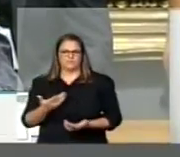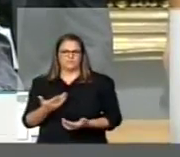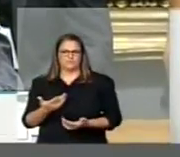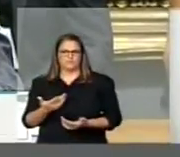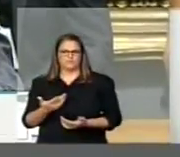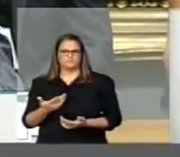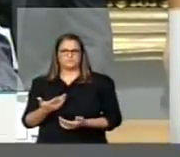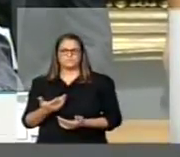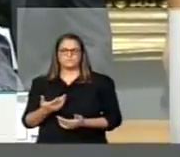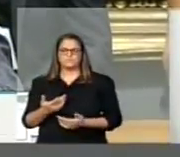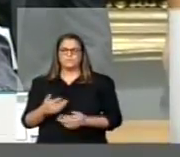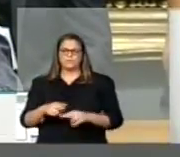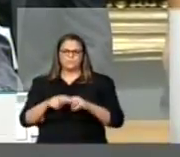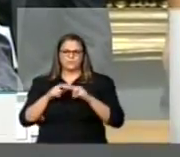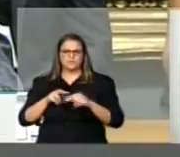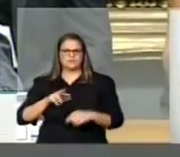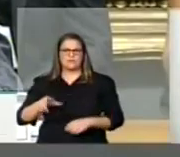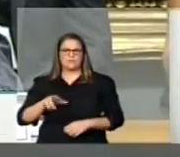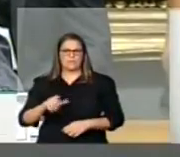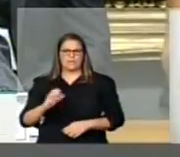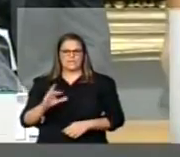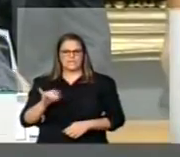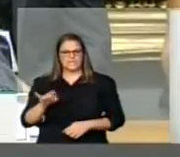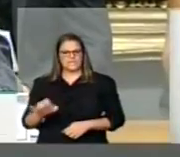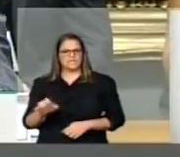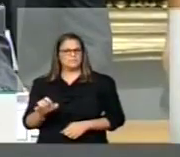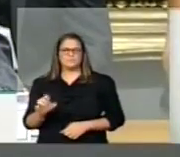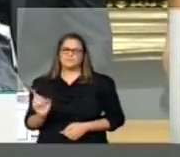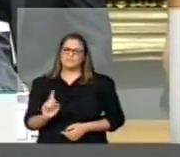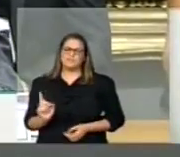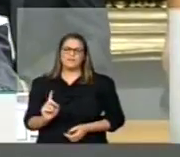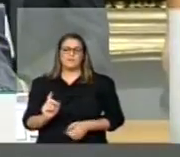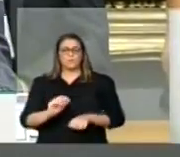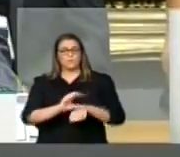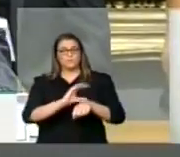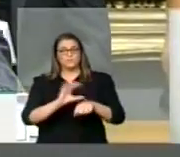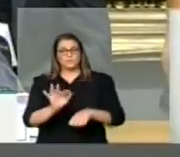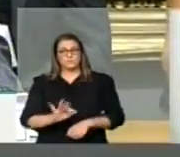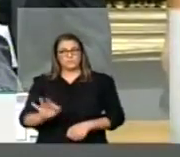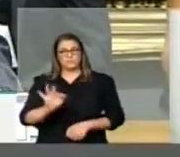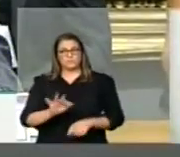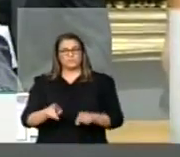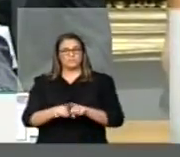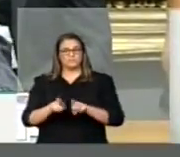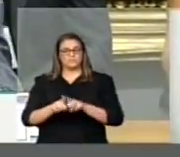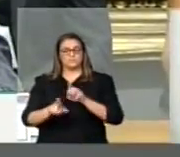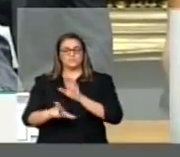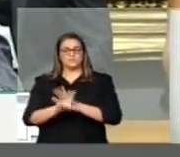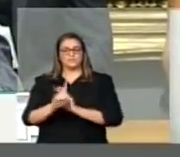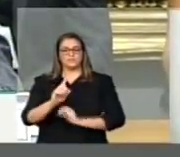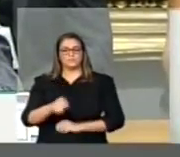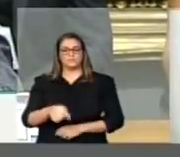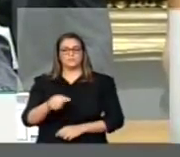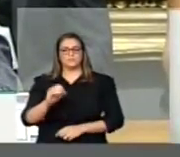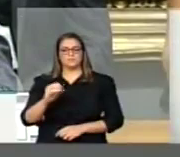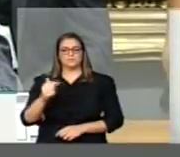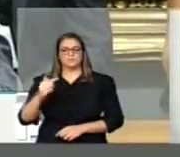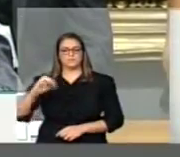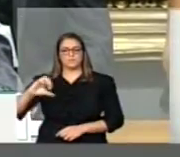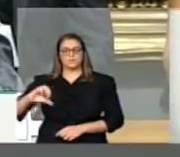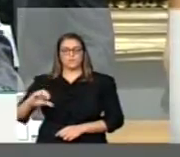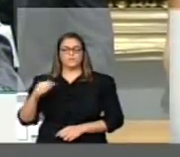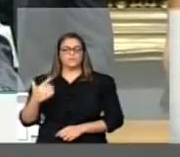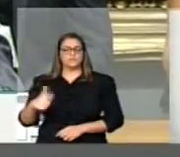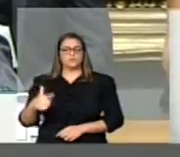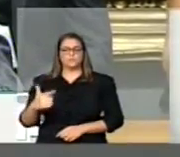haveria que se falar em crime de responsabilidade. Nem a Constituição Federal, nem a Lei 1079 de 1950